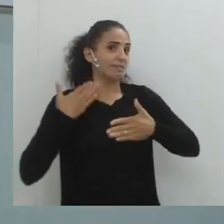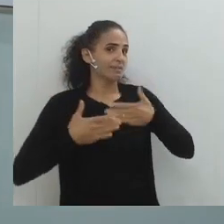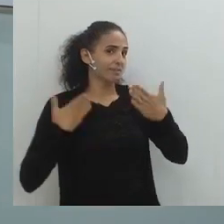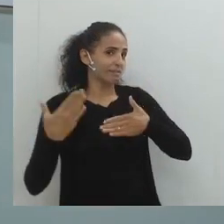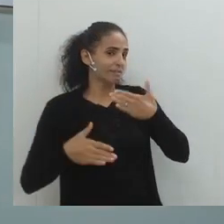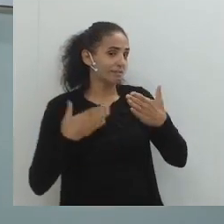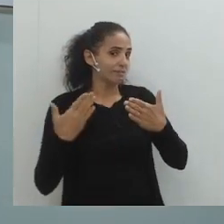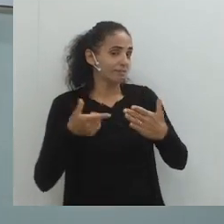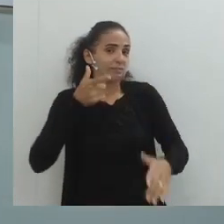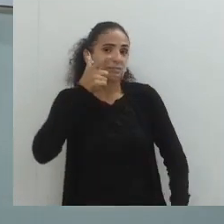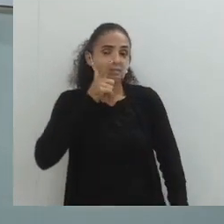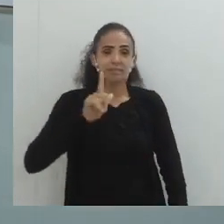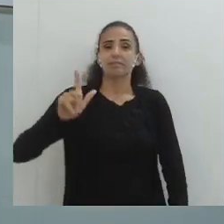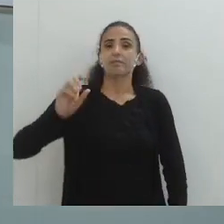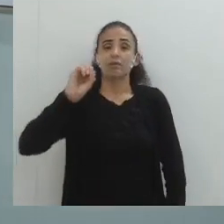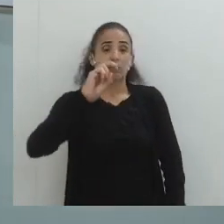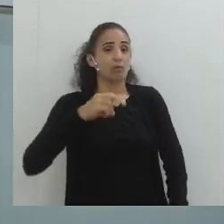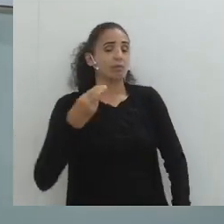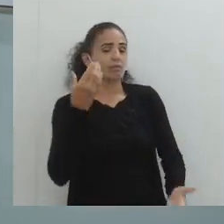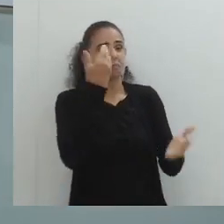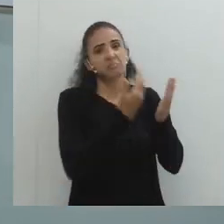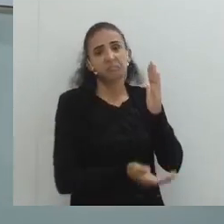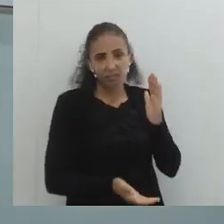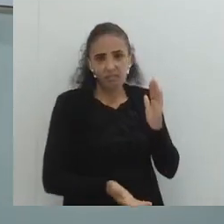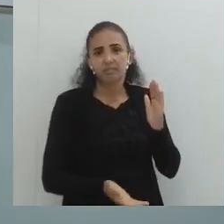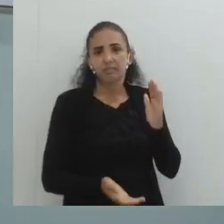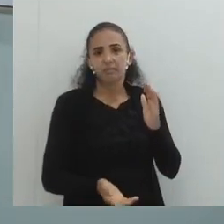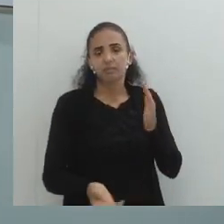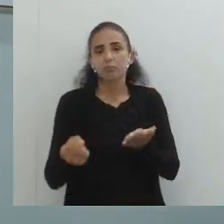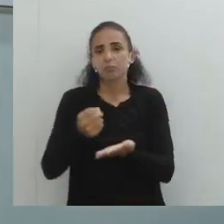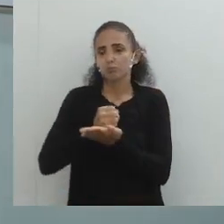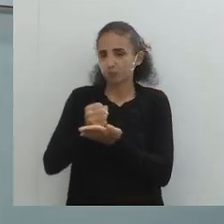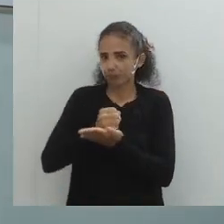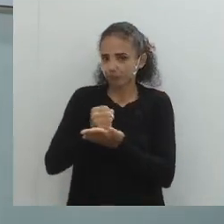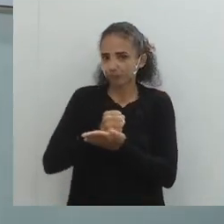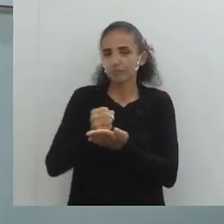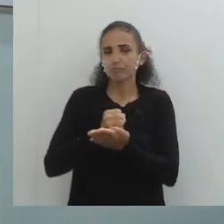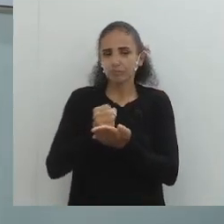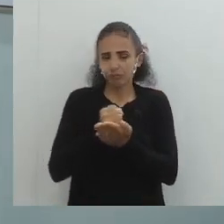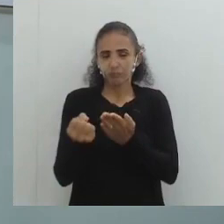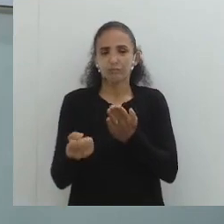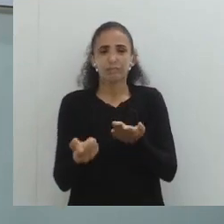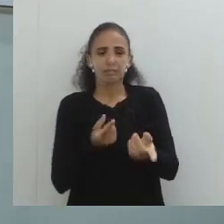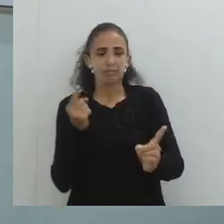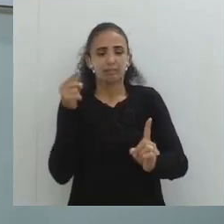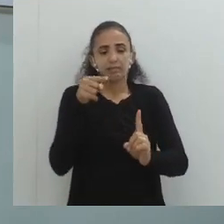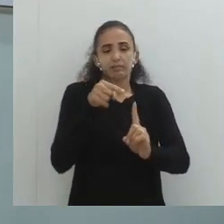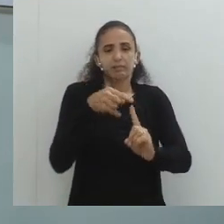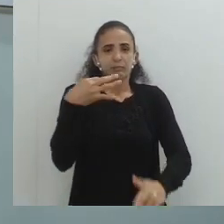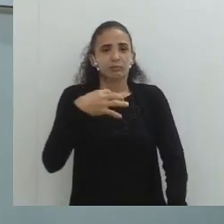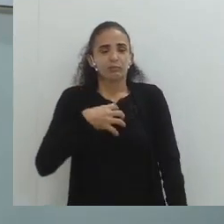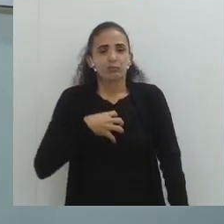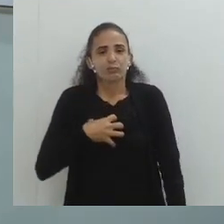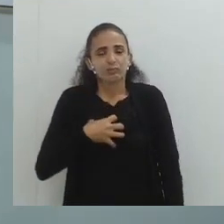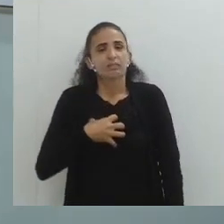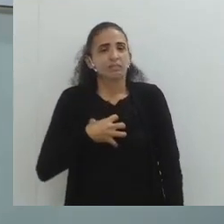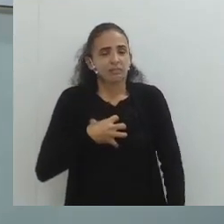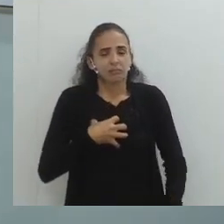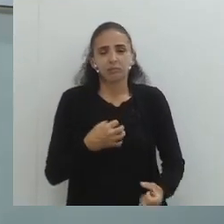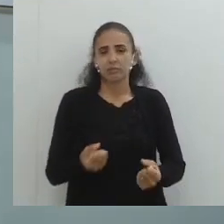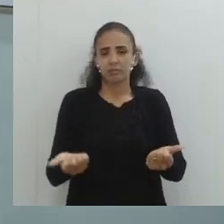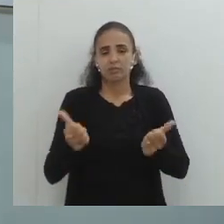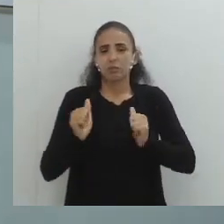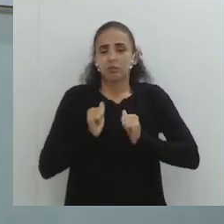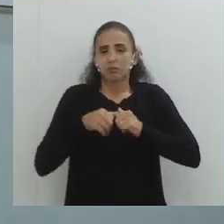perder. Vê que interessante. Então, o jogo ele tem essa definição, esse sentimento de